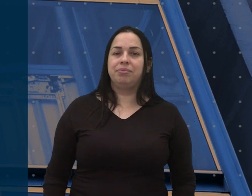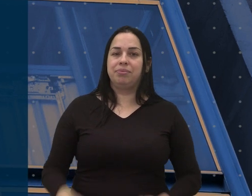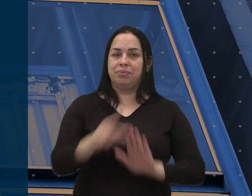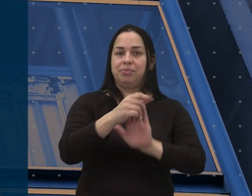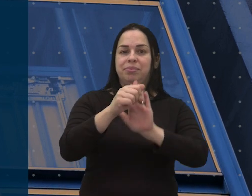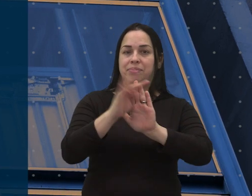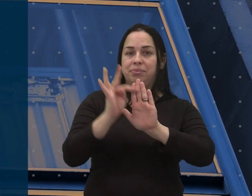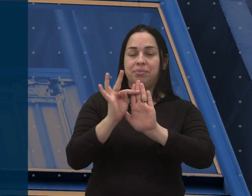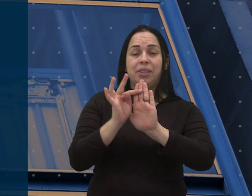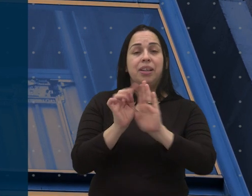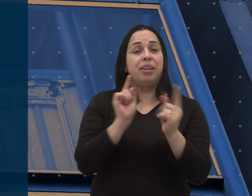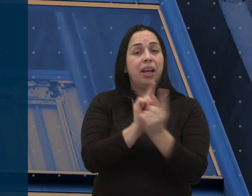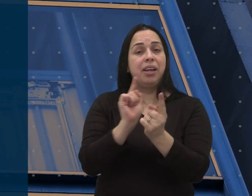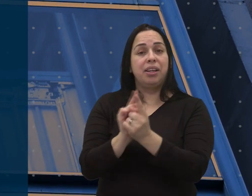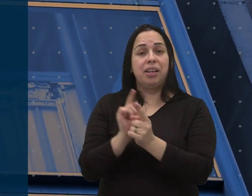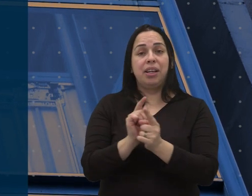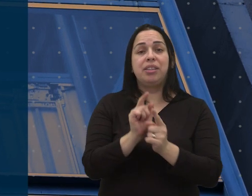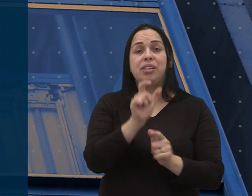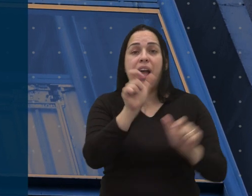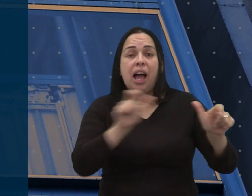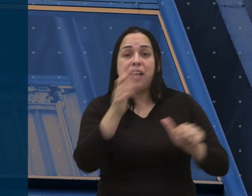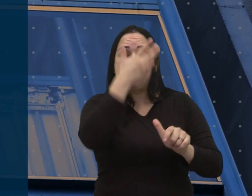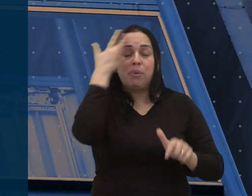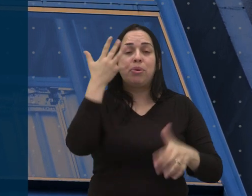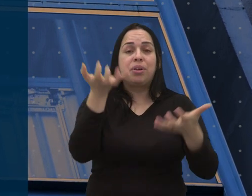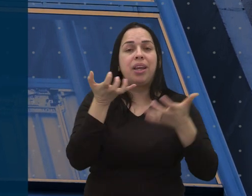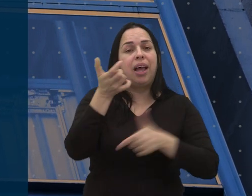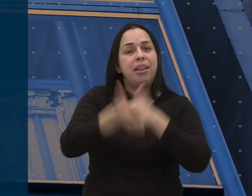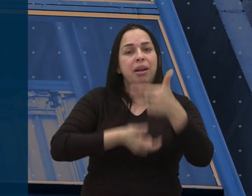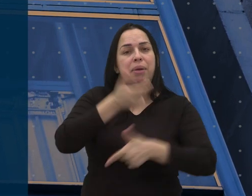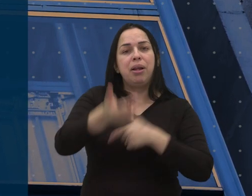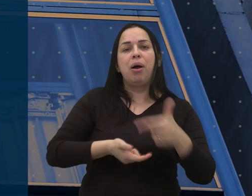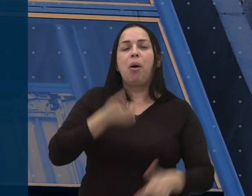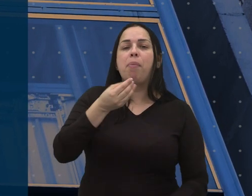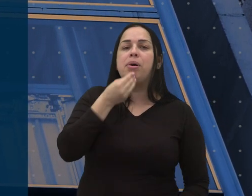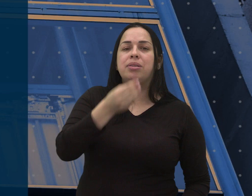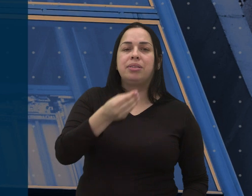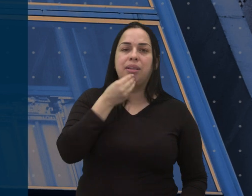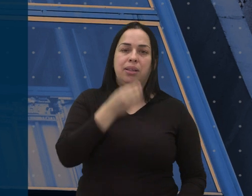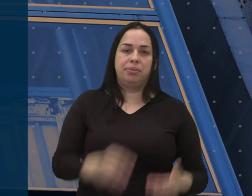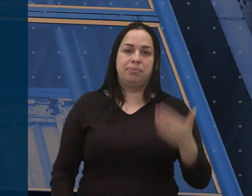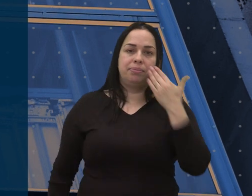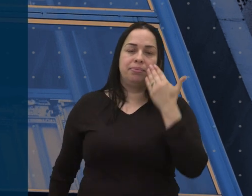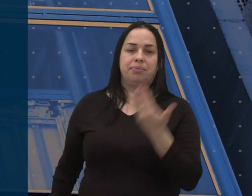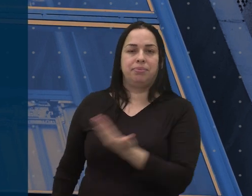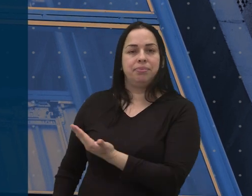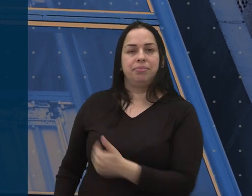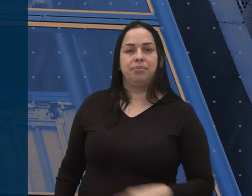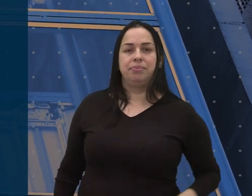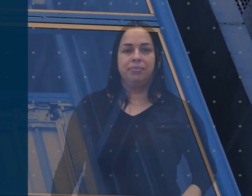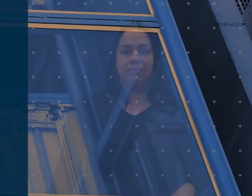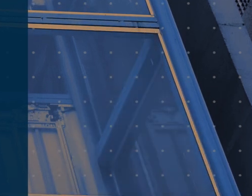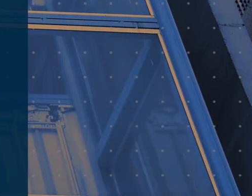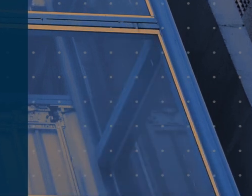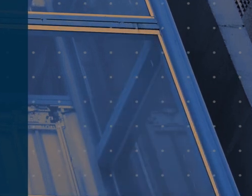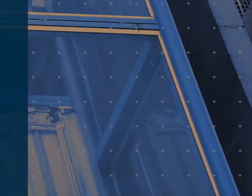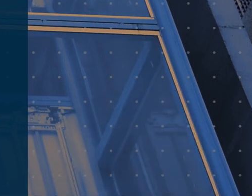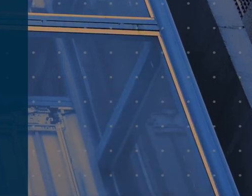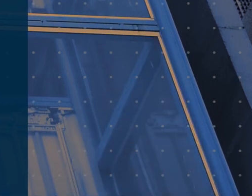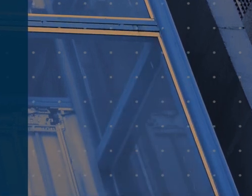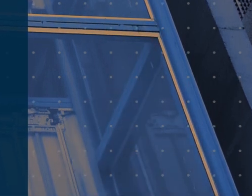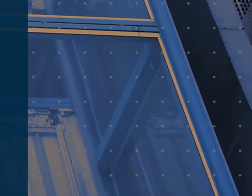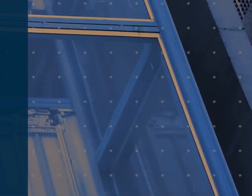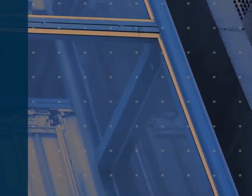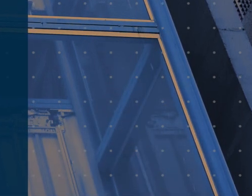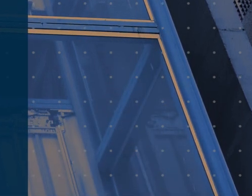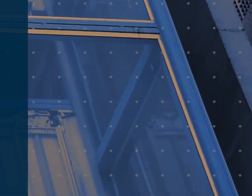O PAT, Posto de Atendimento ao Trabalhador de São José dos Campos, tem oportunidades de emprego para acabador